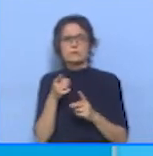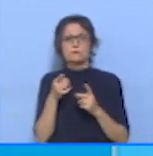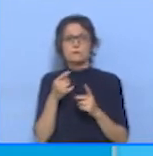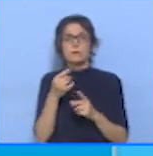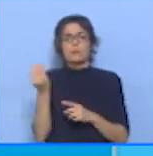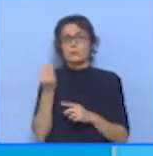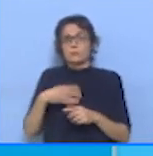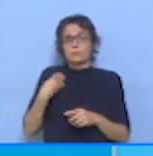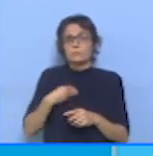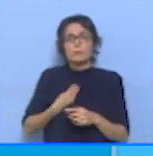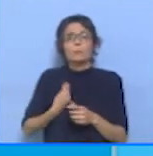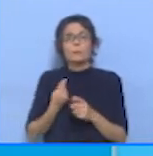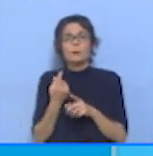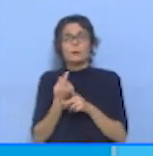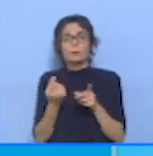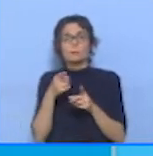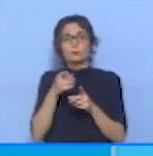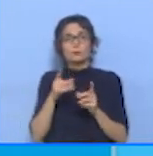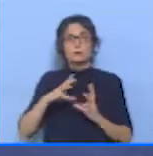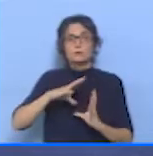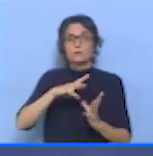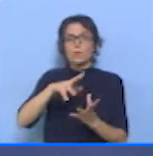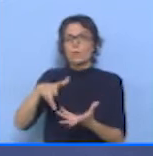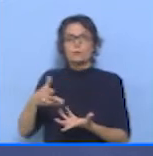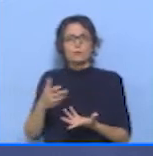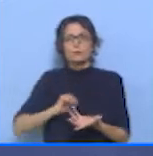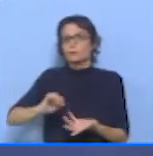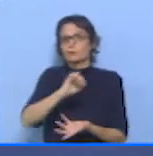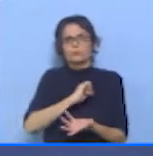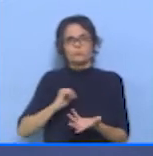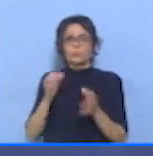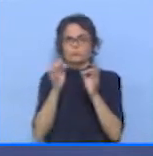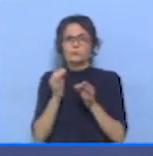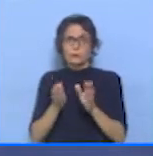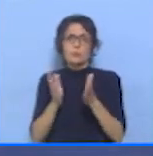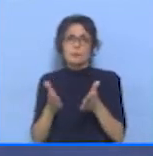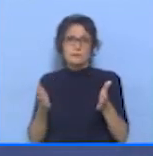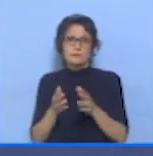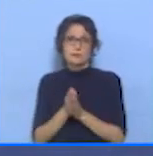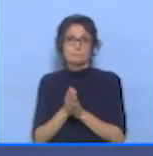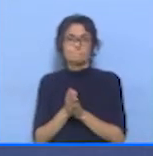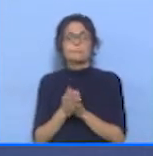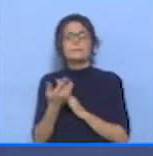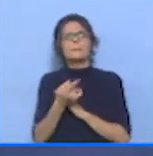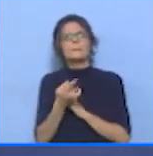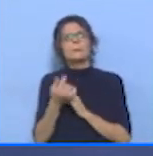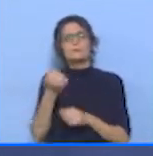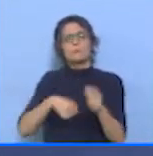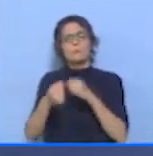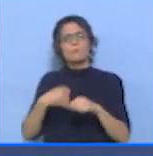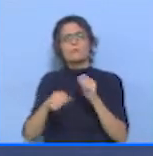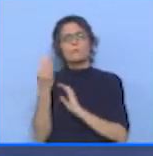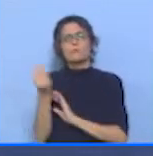da mesa, numa perspectiva também de esperança. E que sinal é esse da mobilização estudantil em